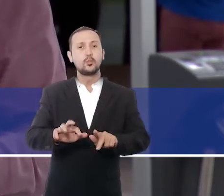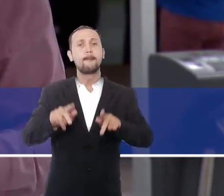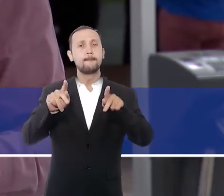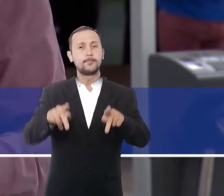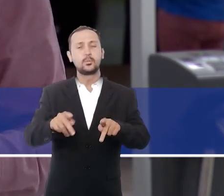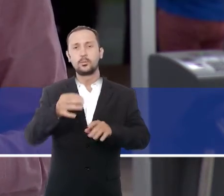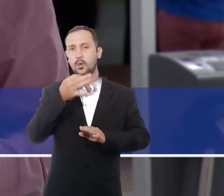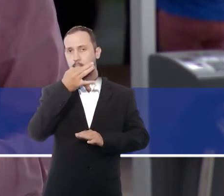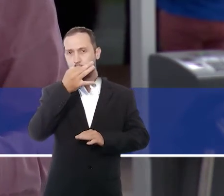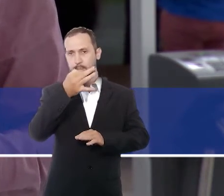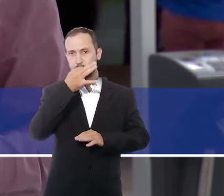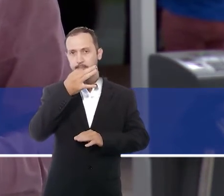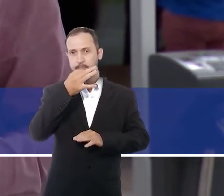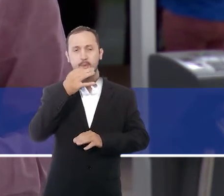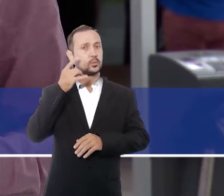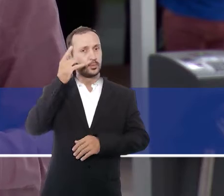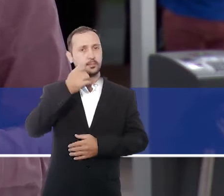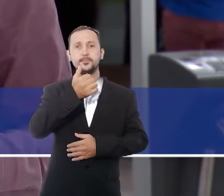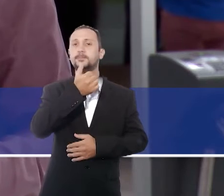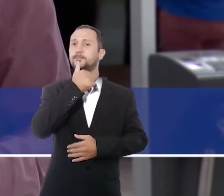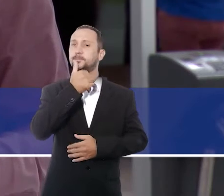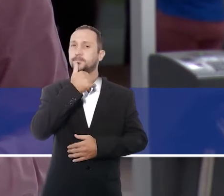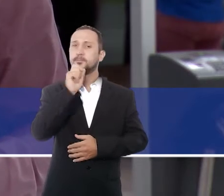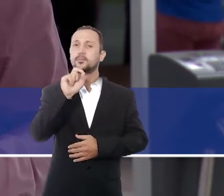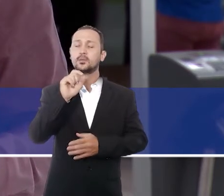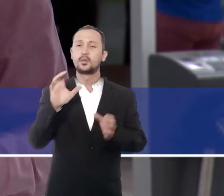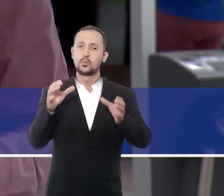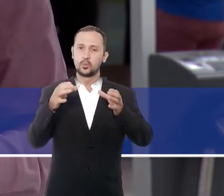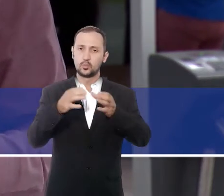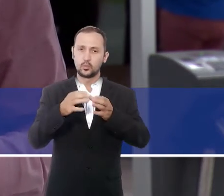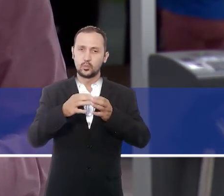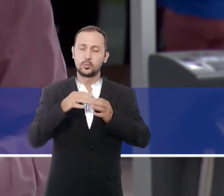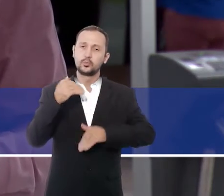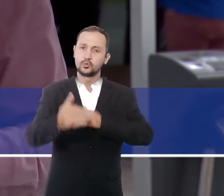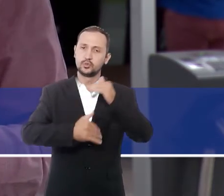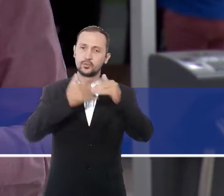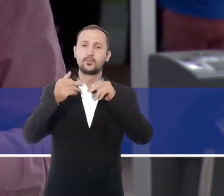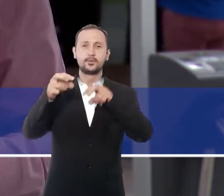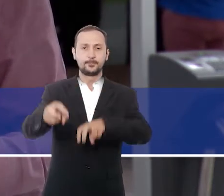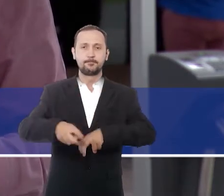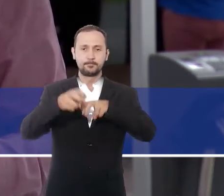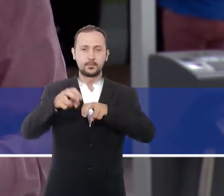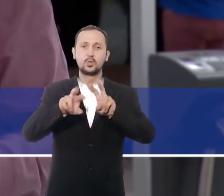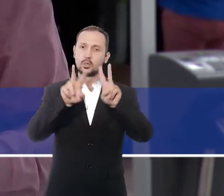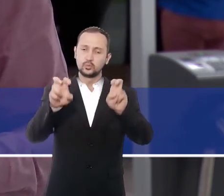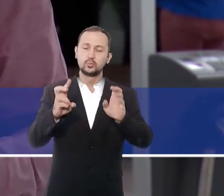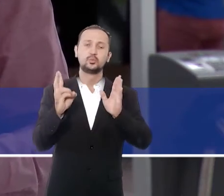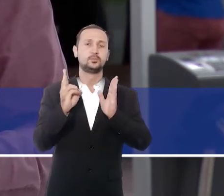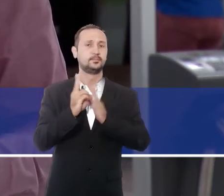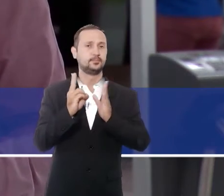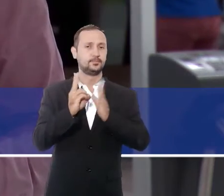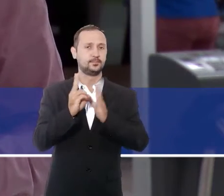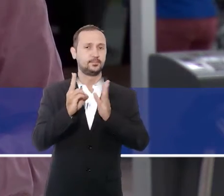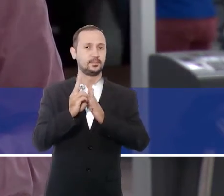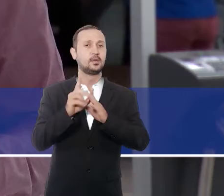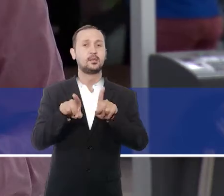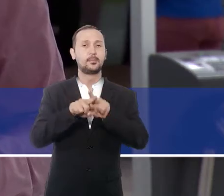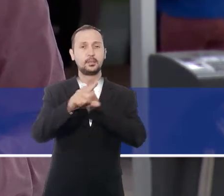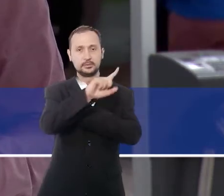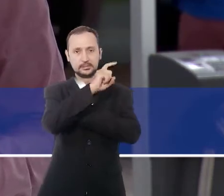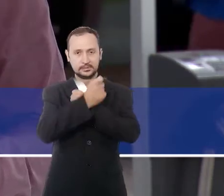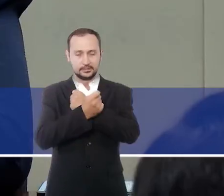de uma audiência pública proposta pelo deputado Neno Hazuki, que preside a Comissão de Desenvolvimento Agrário e Assuntos Indígenas